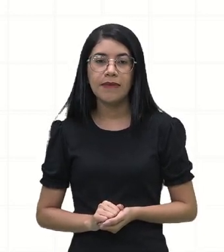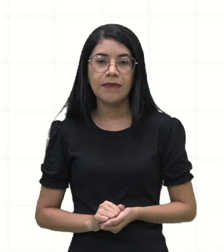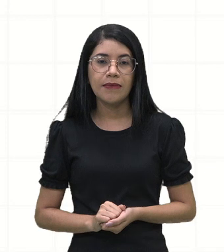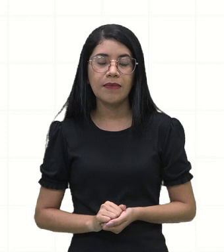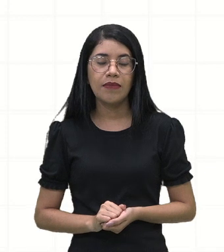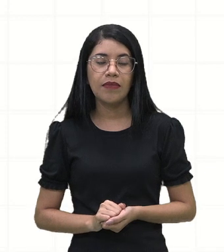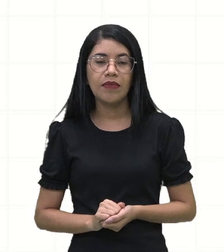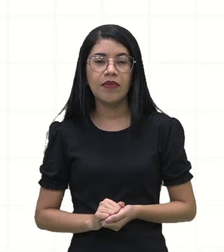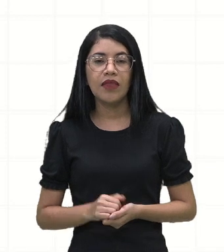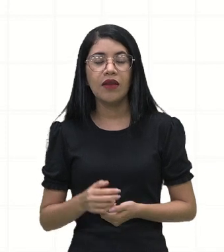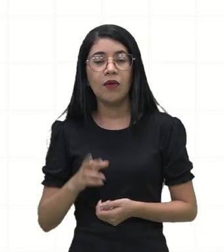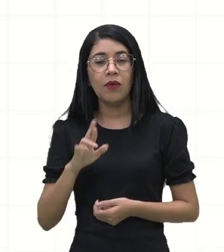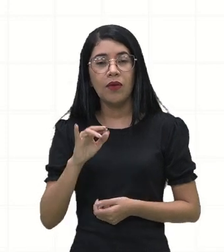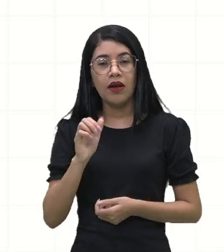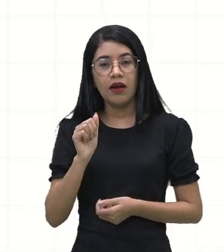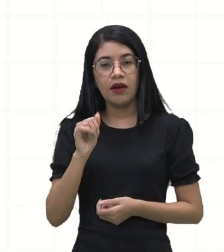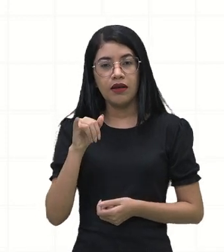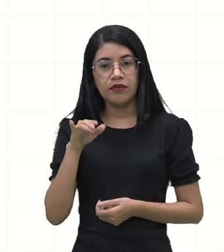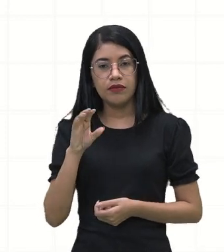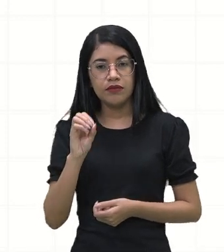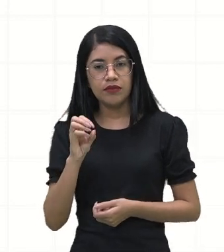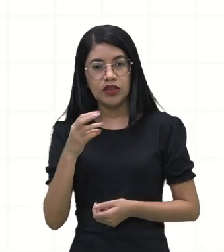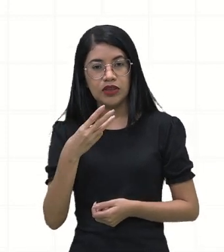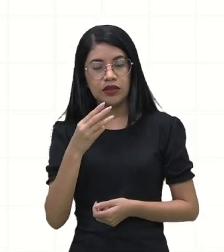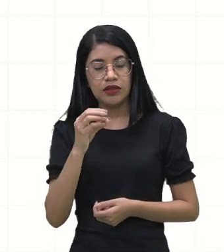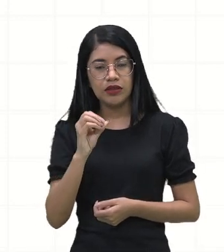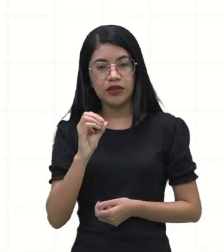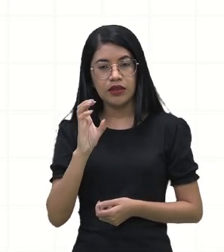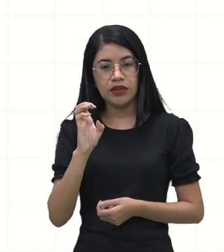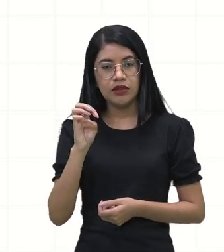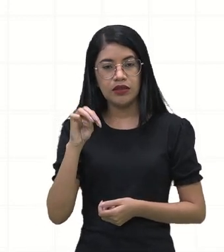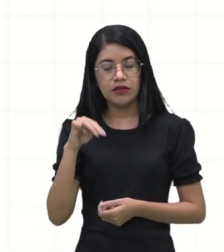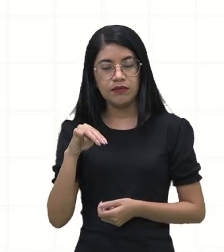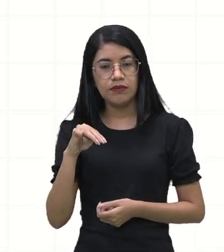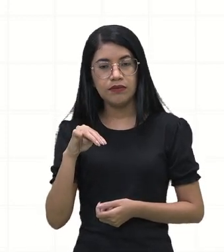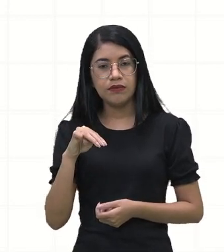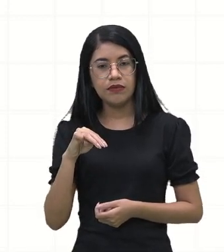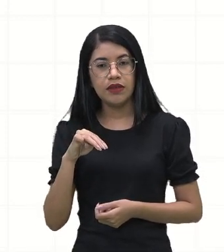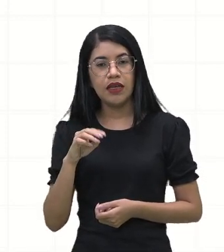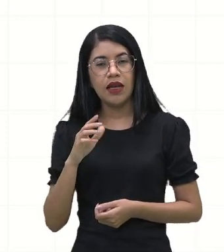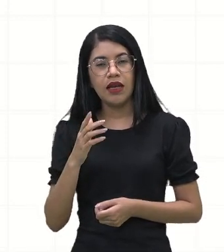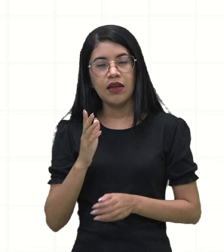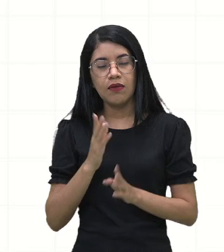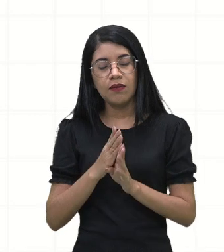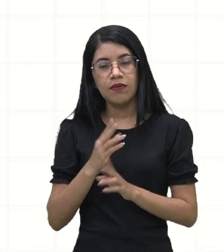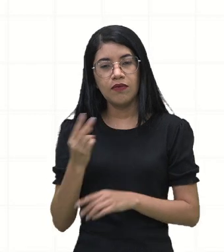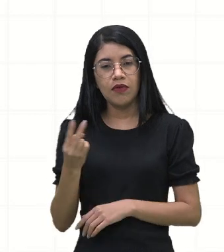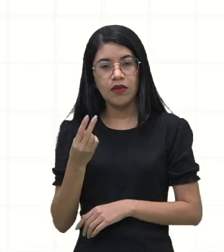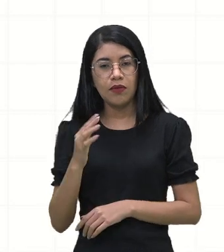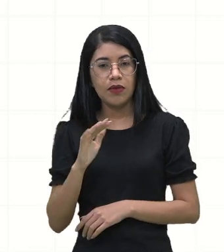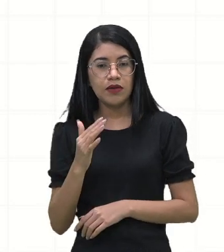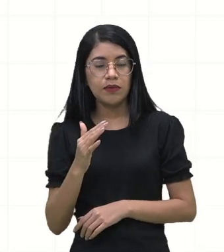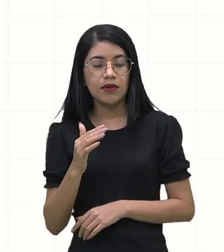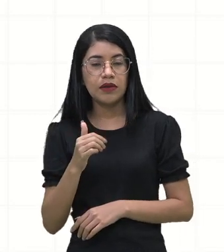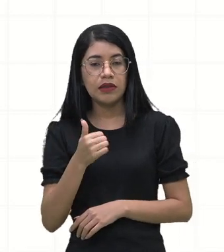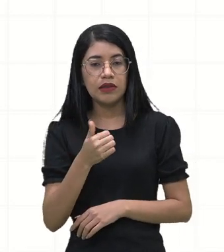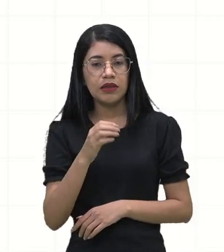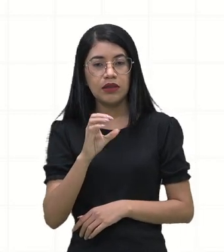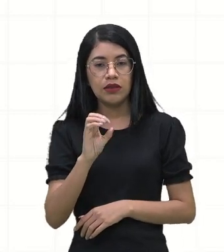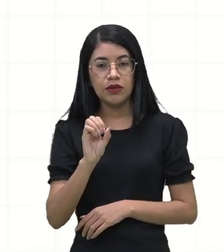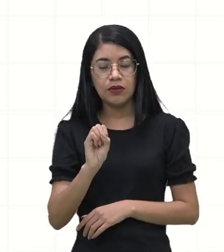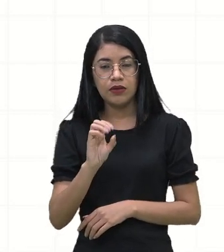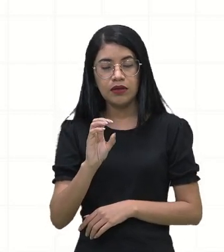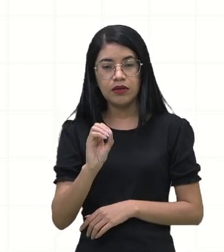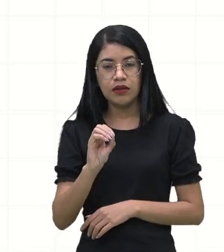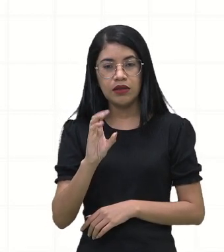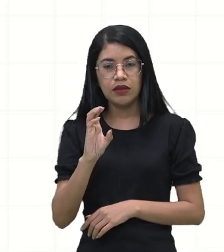raio de 30 centímetros, né? Uma circunferência de raio de 30 centímetros, temos aproximadamente 180 centímetros